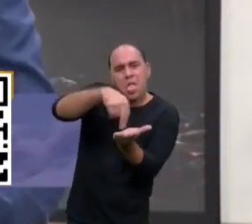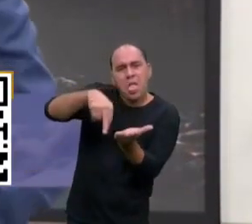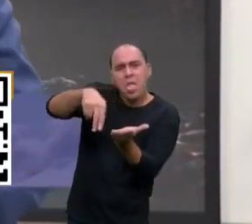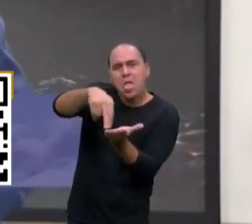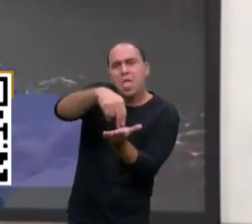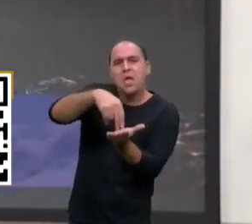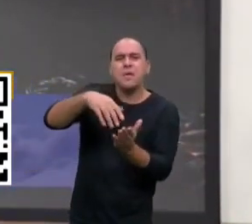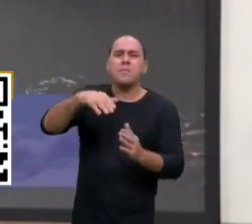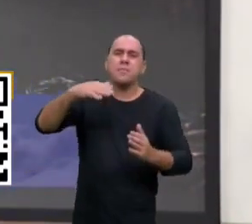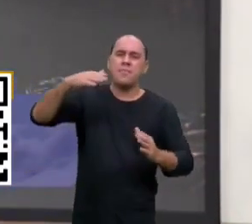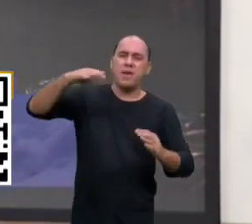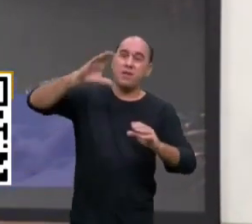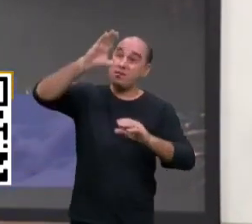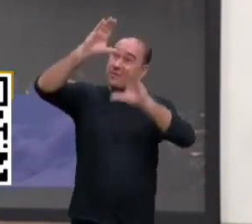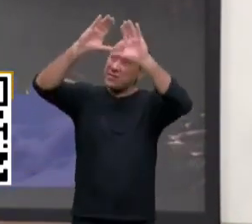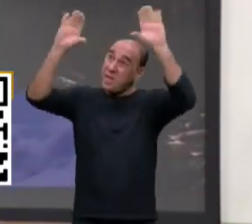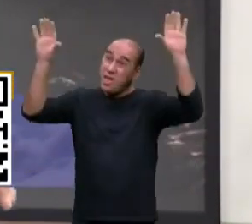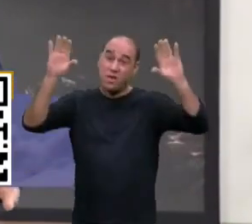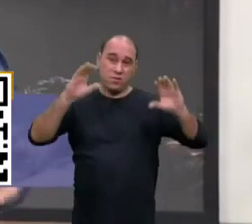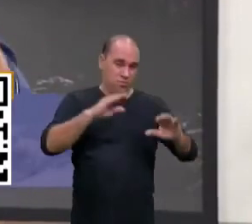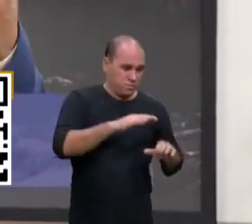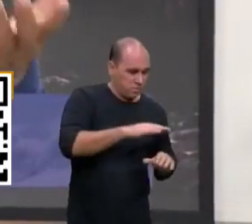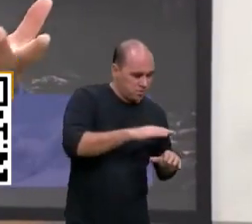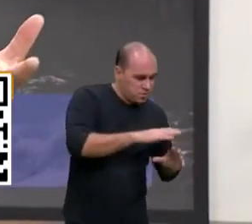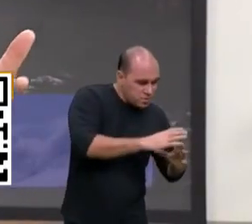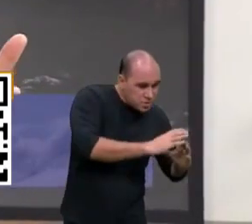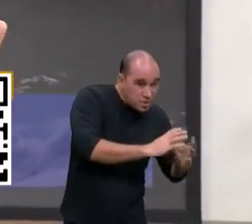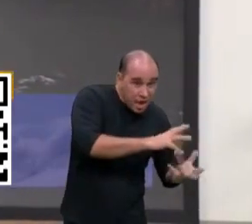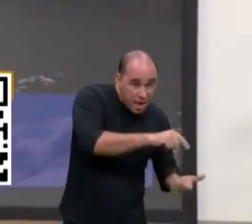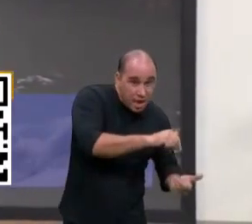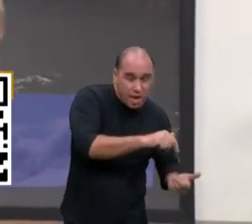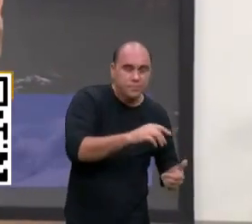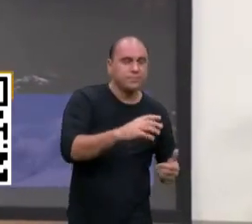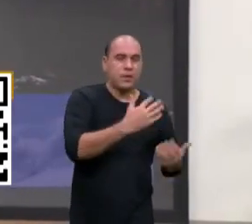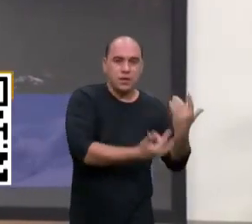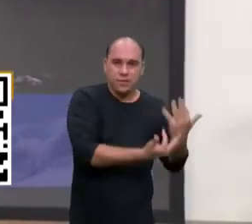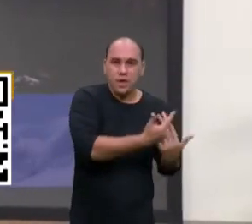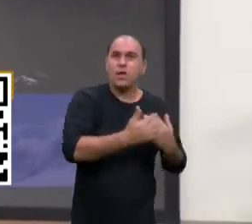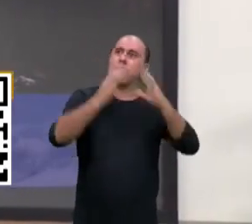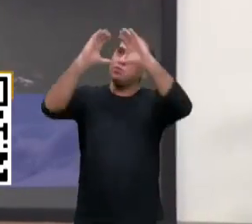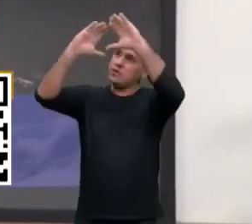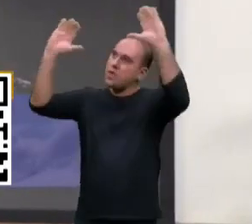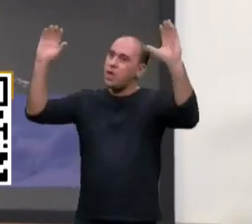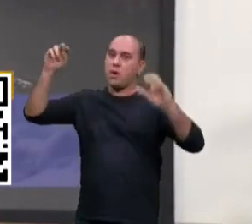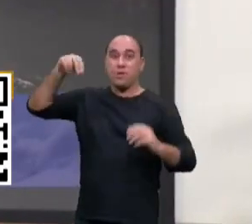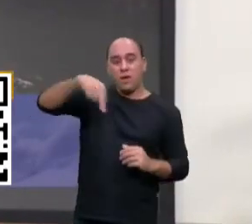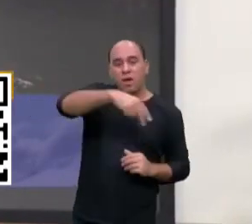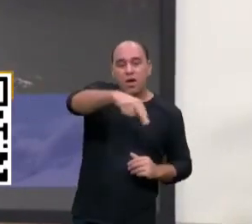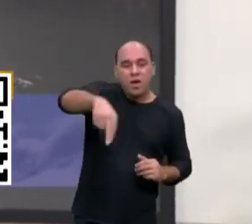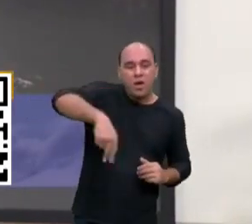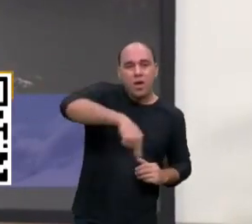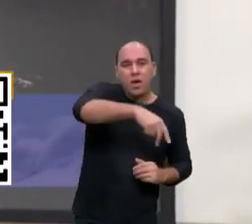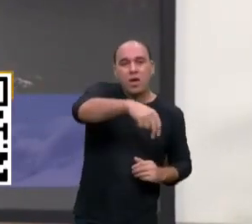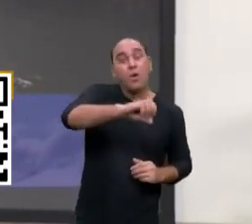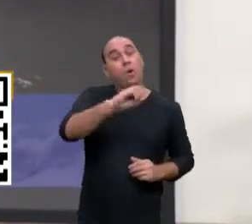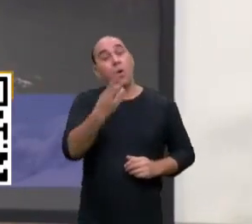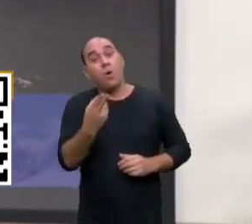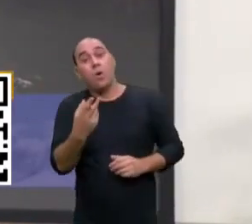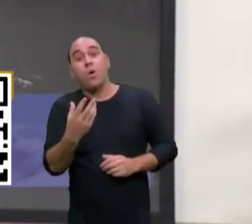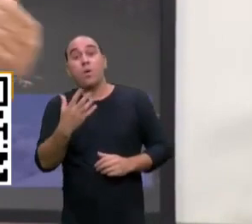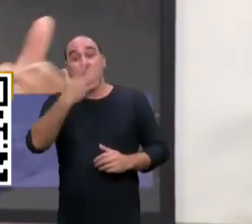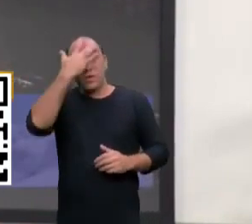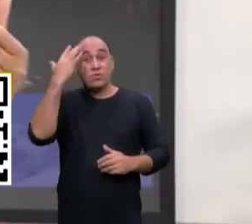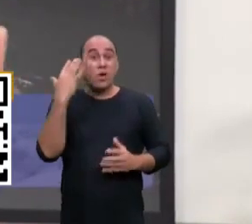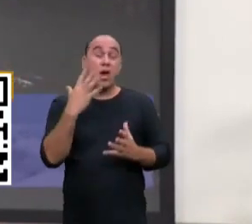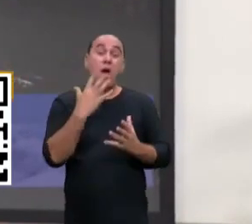outro também dizem assim ah a pessoa quando morre sai o espírito dela e esse espírito fica vagando e tal e a pessoa